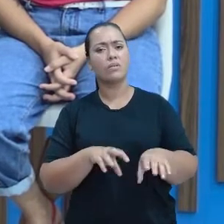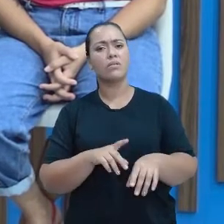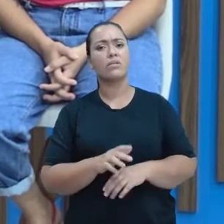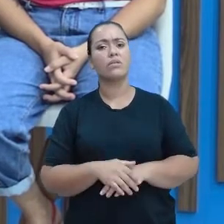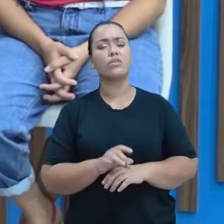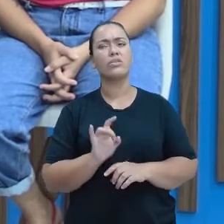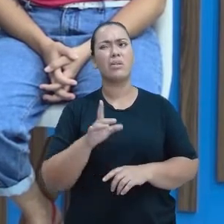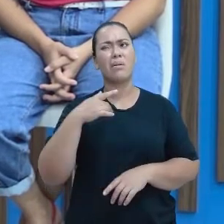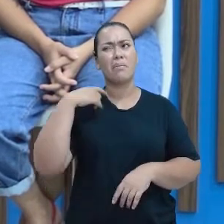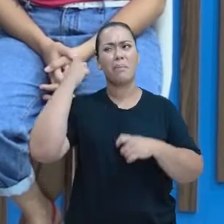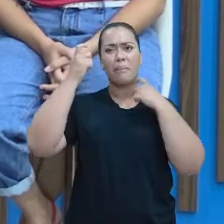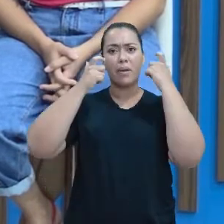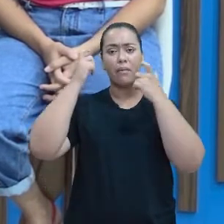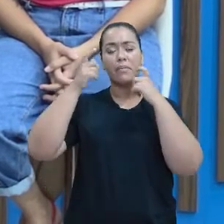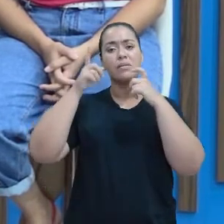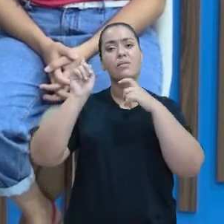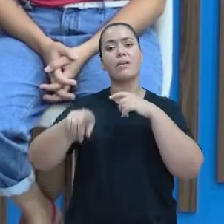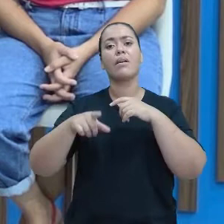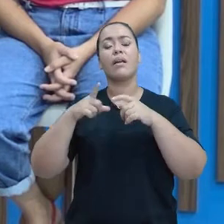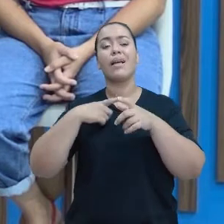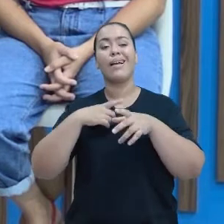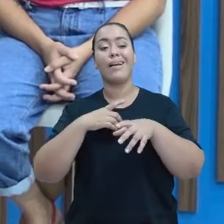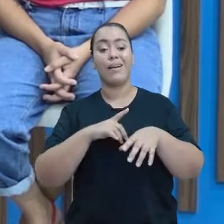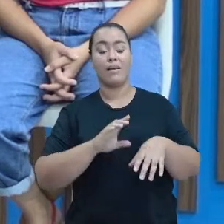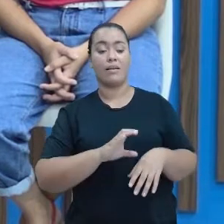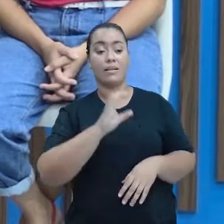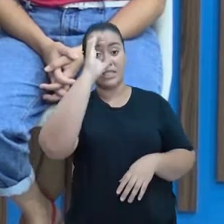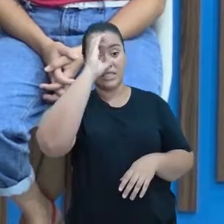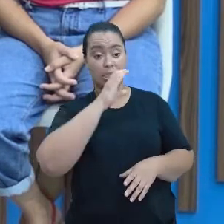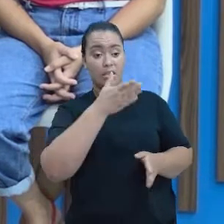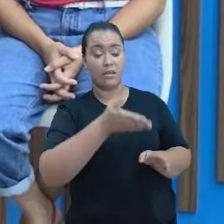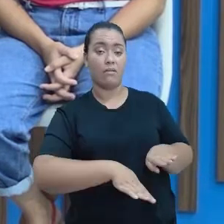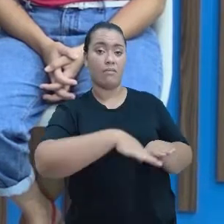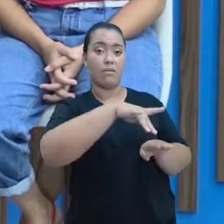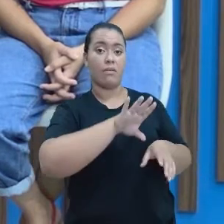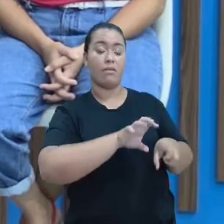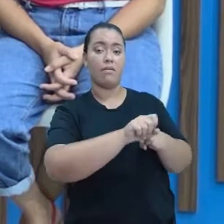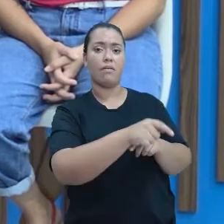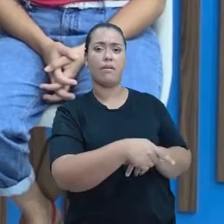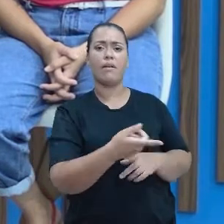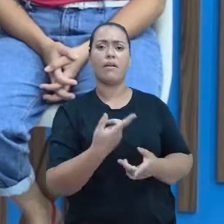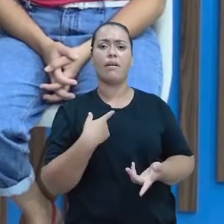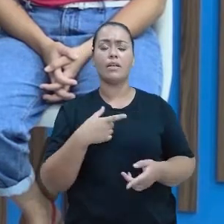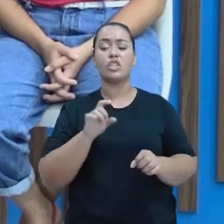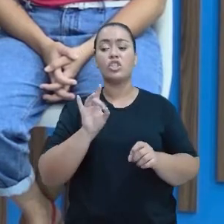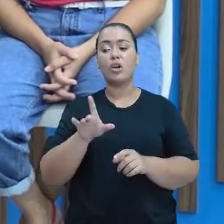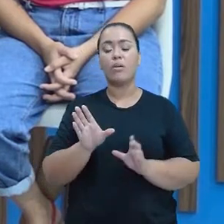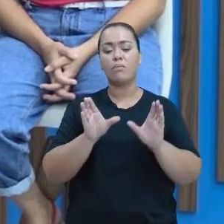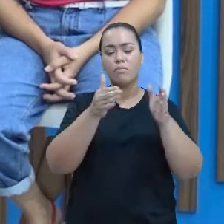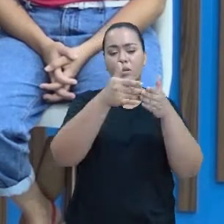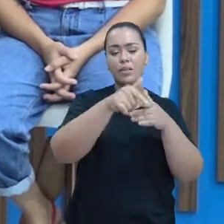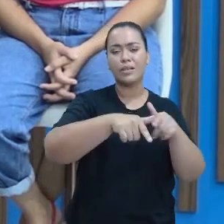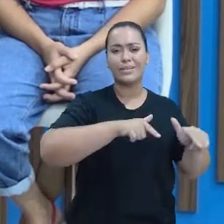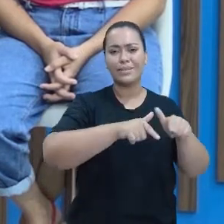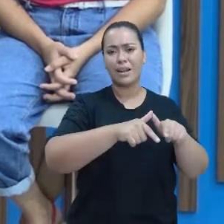só se preocupa em formar cidadãos e cidadãs para o mercado de